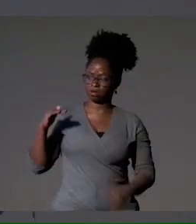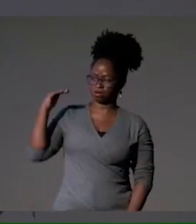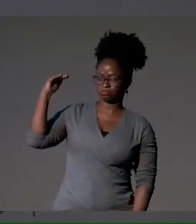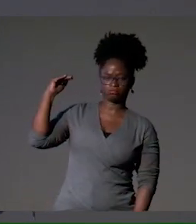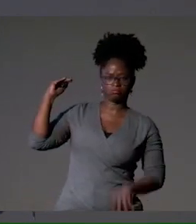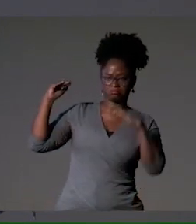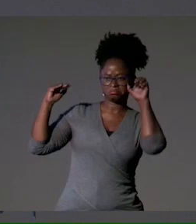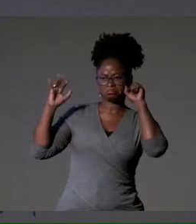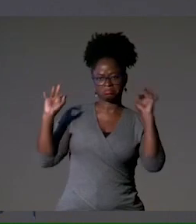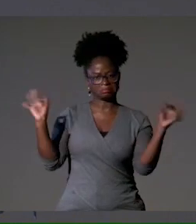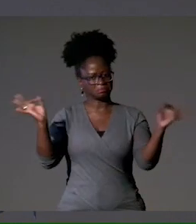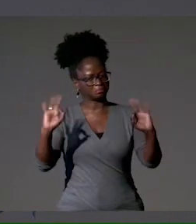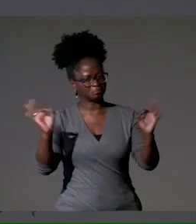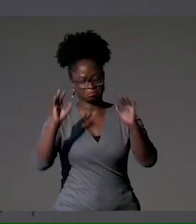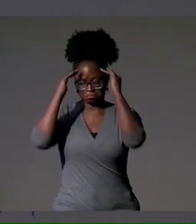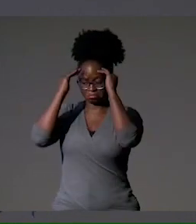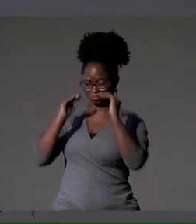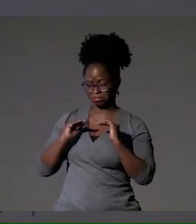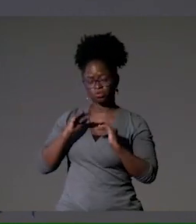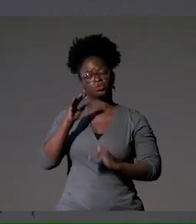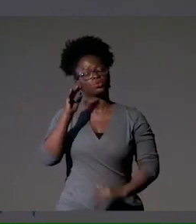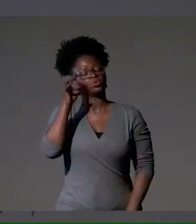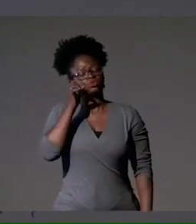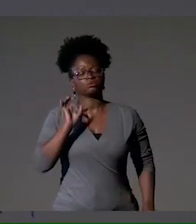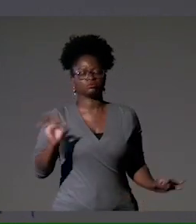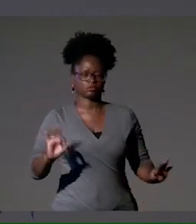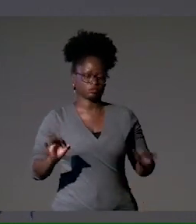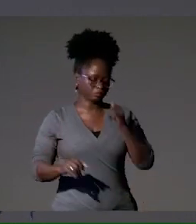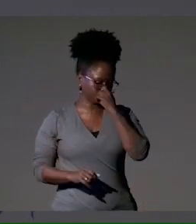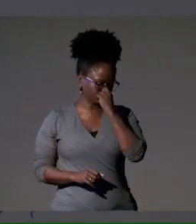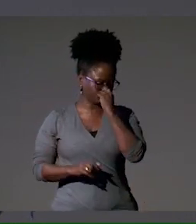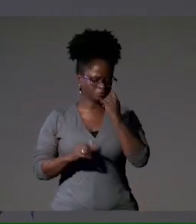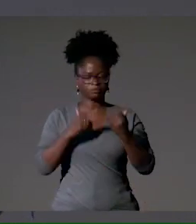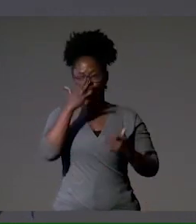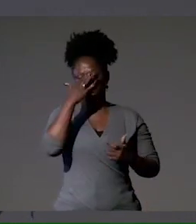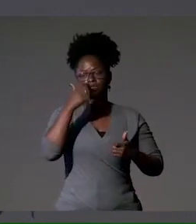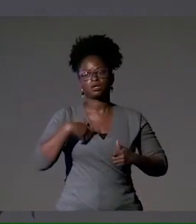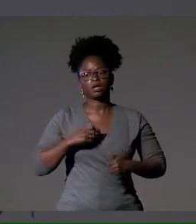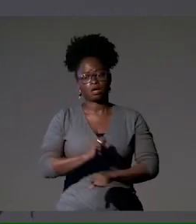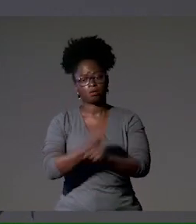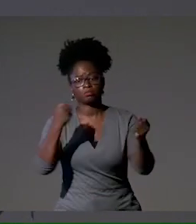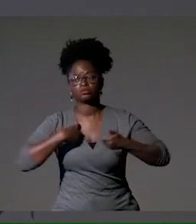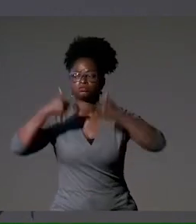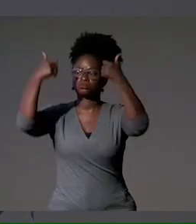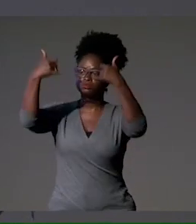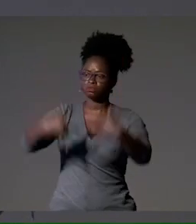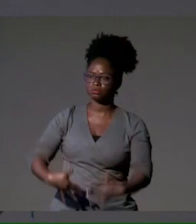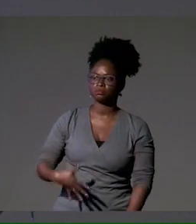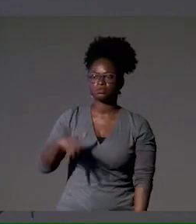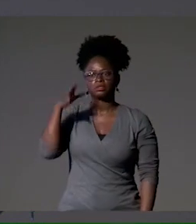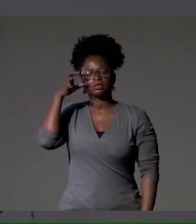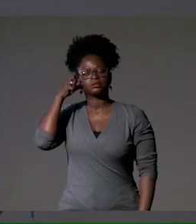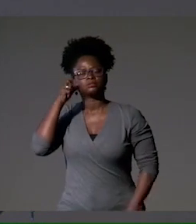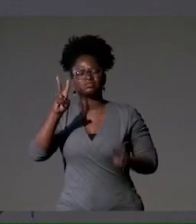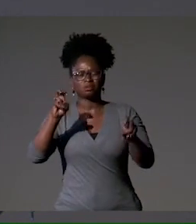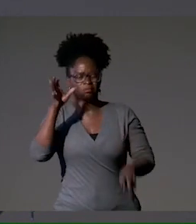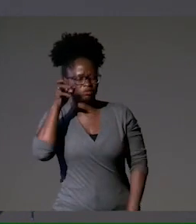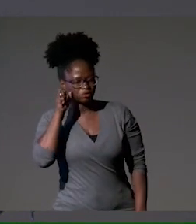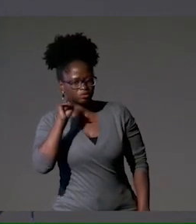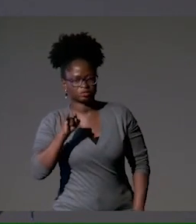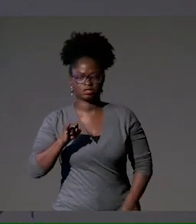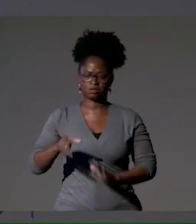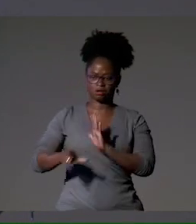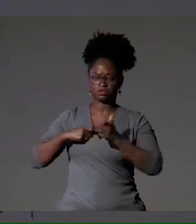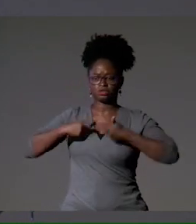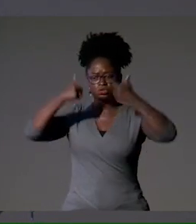dormindo bem, se nós não estamos respeitando? Então, eu não tenho como falar de sono para pais sem deixar clara a mensagem que, independente de